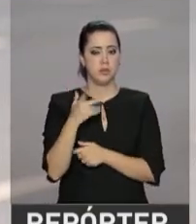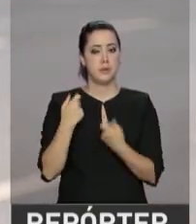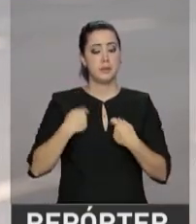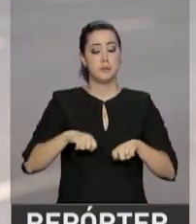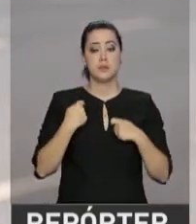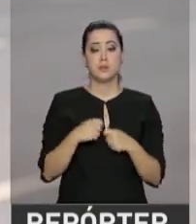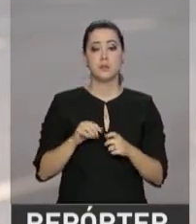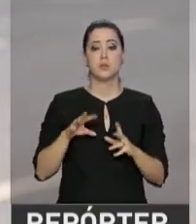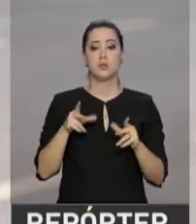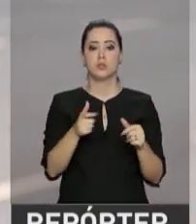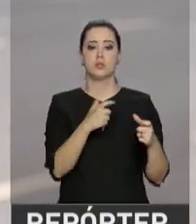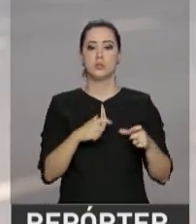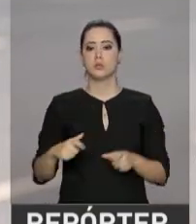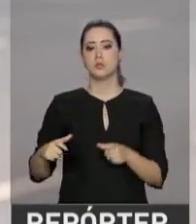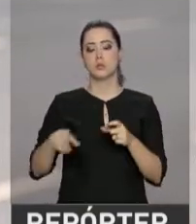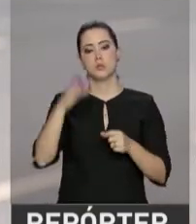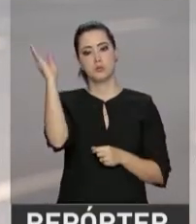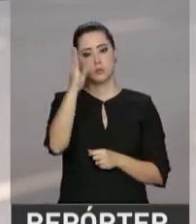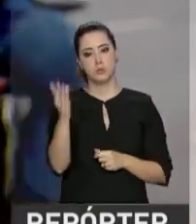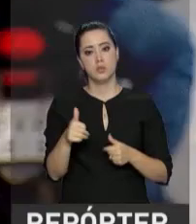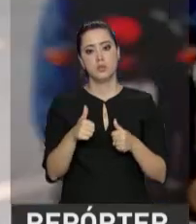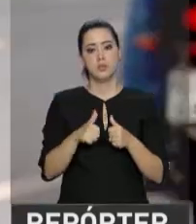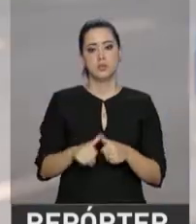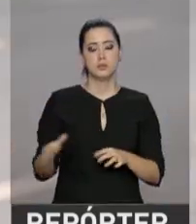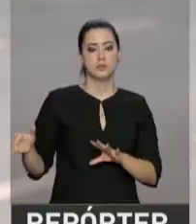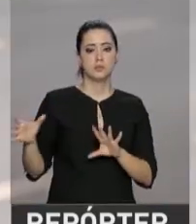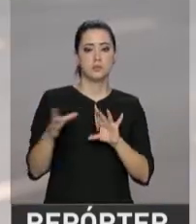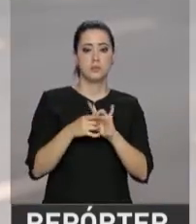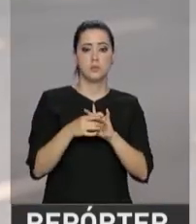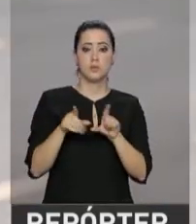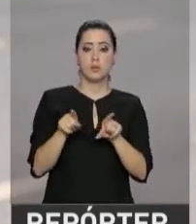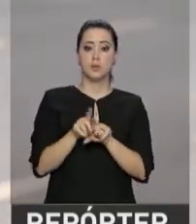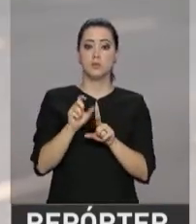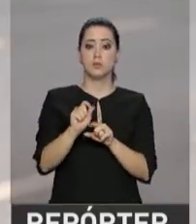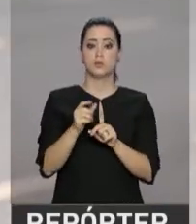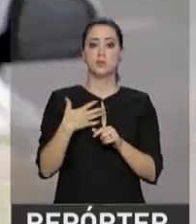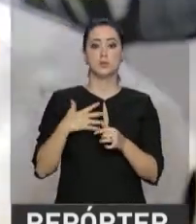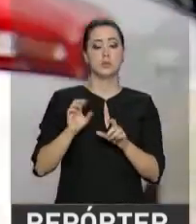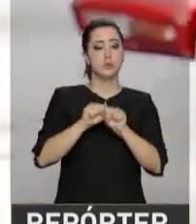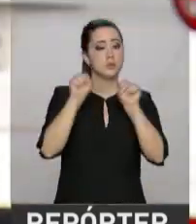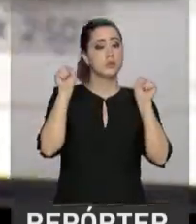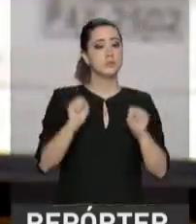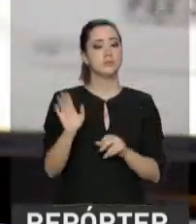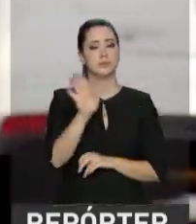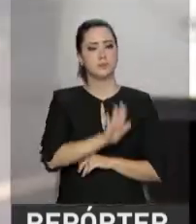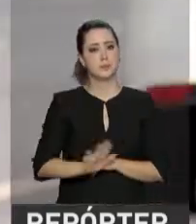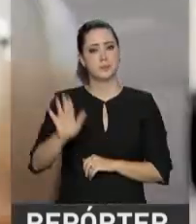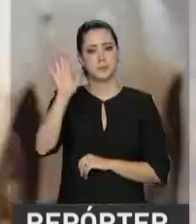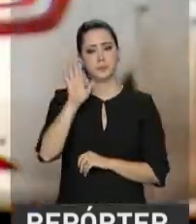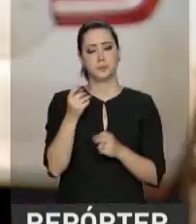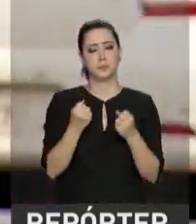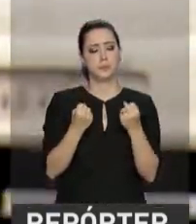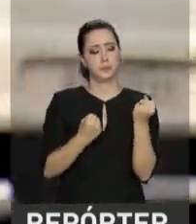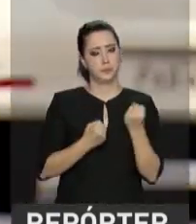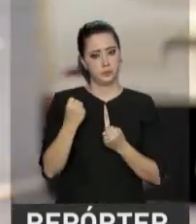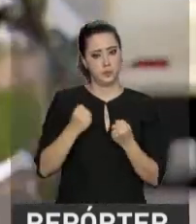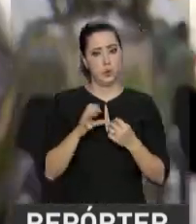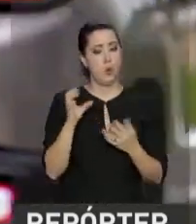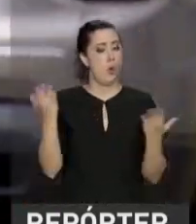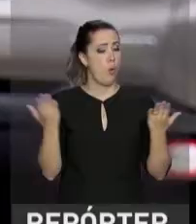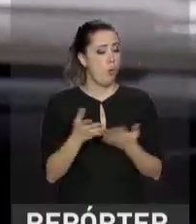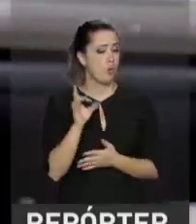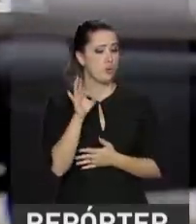todos os municípios brasileiros estejam integrados ao sistema nacional de trânsito hoje apenas 28%